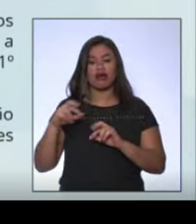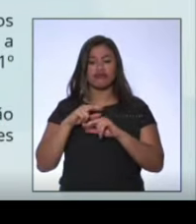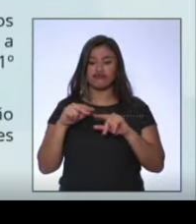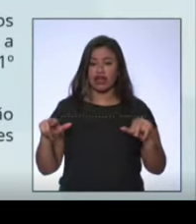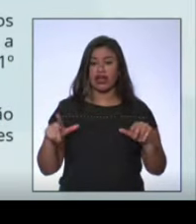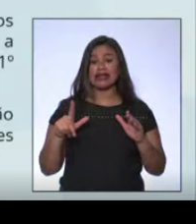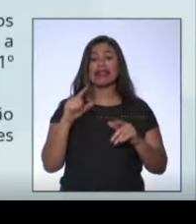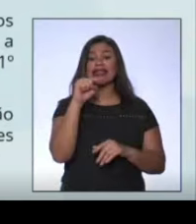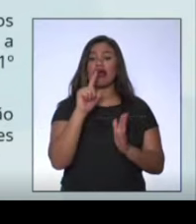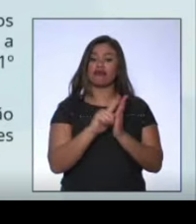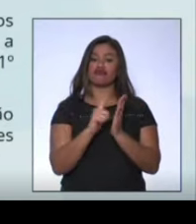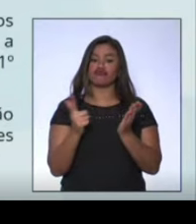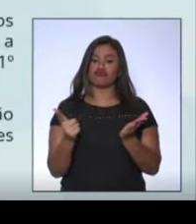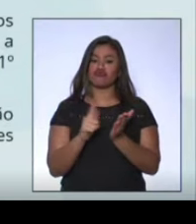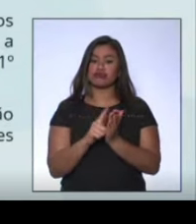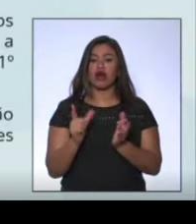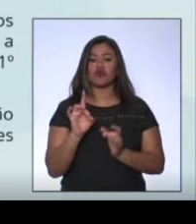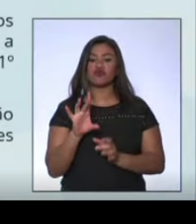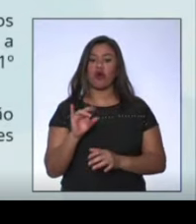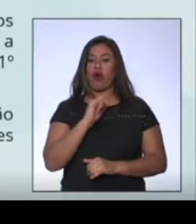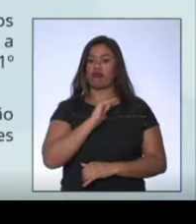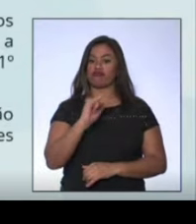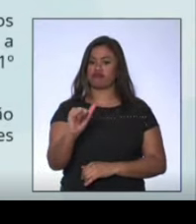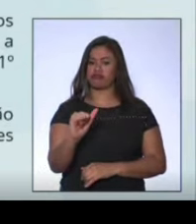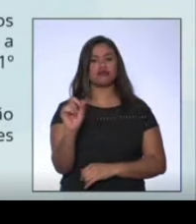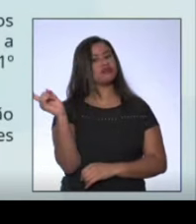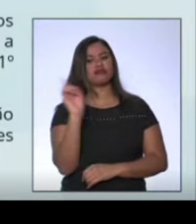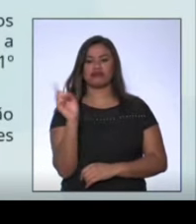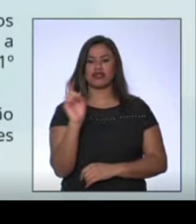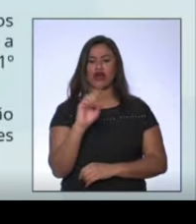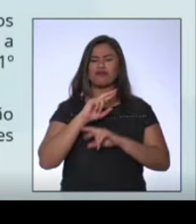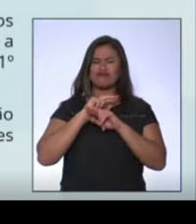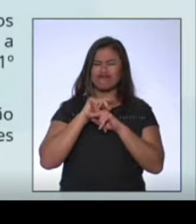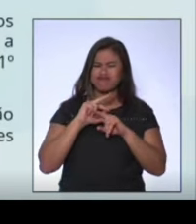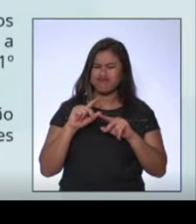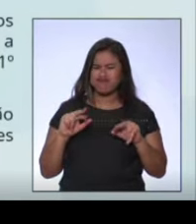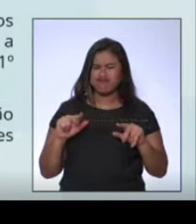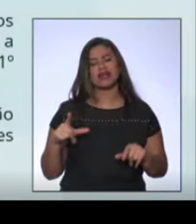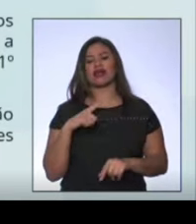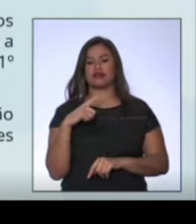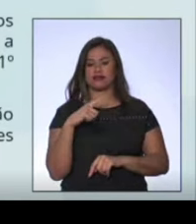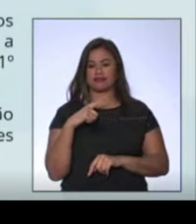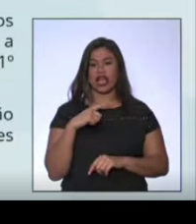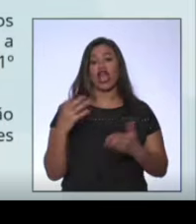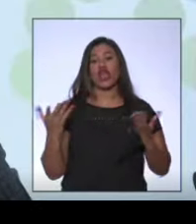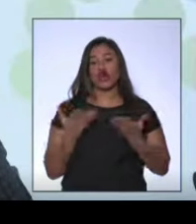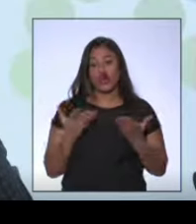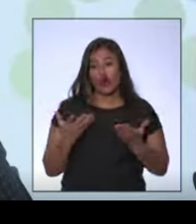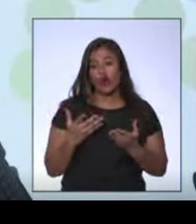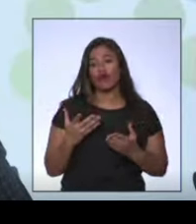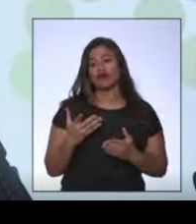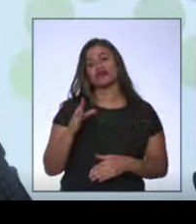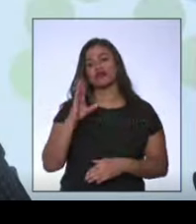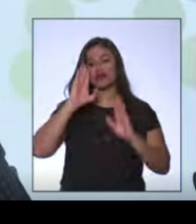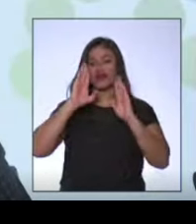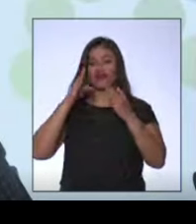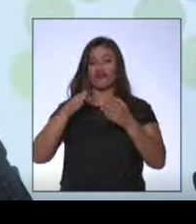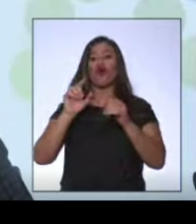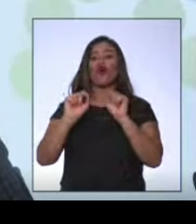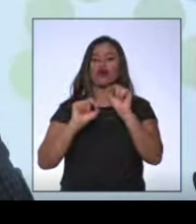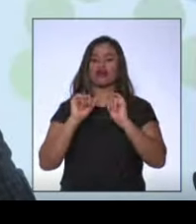existe apenas o texto notícia, existe diversos. Hoje nos ateremos ao gênero